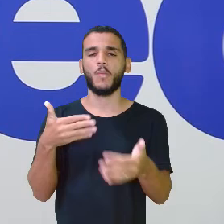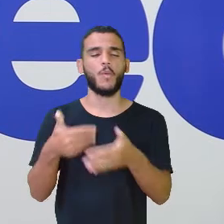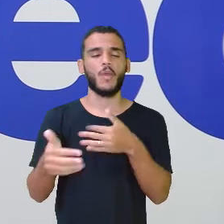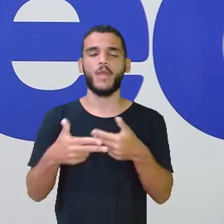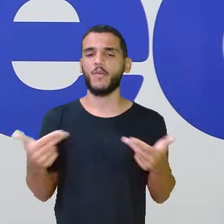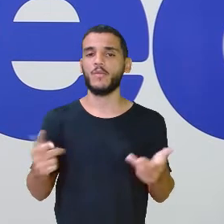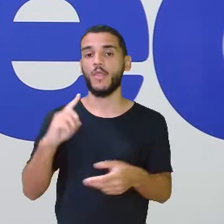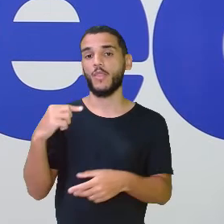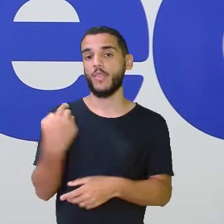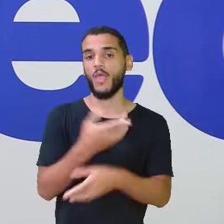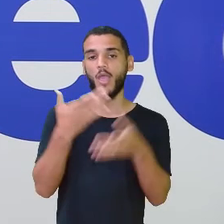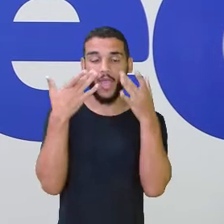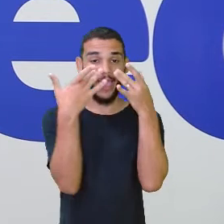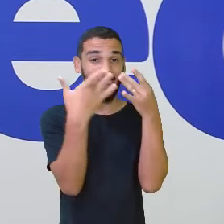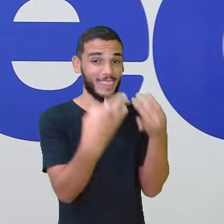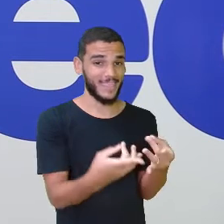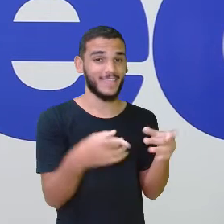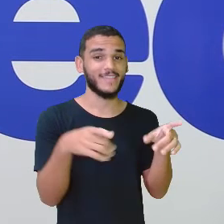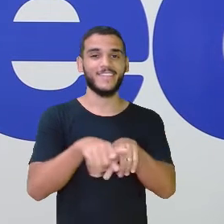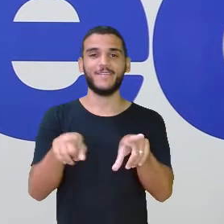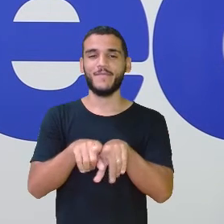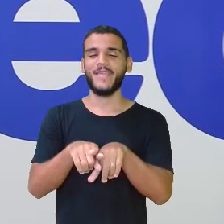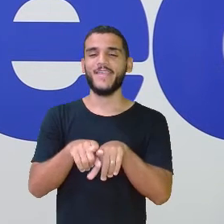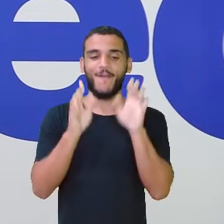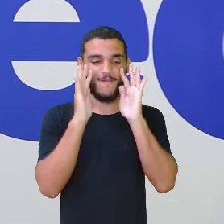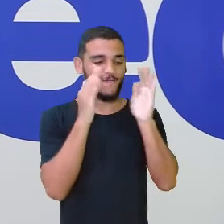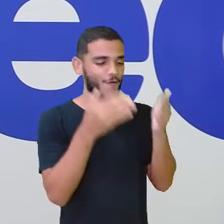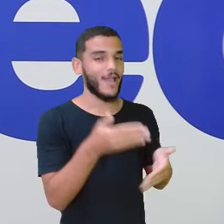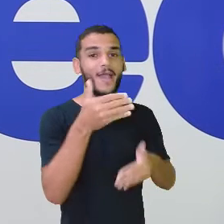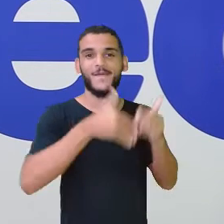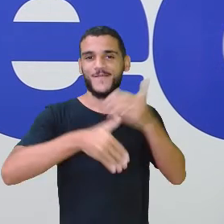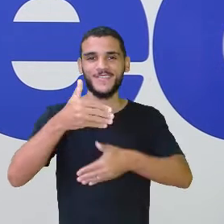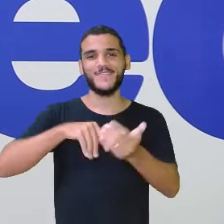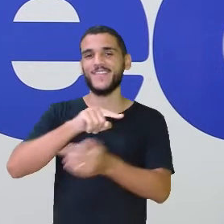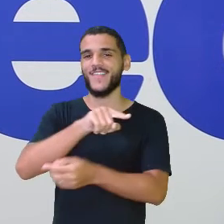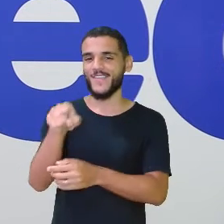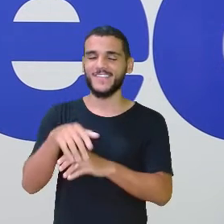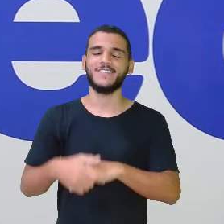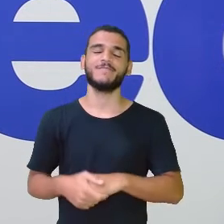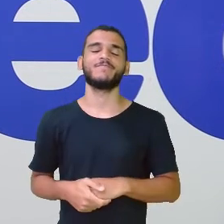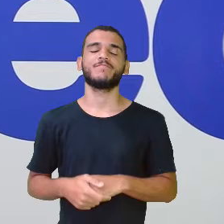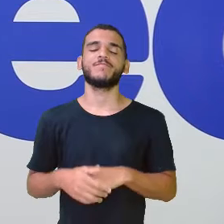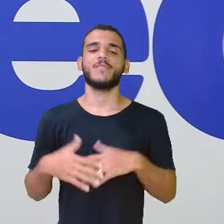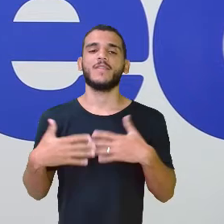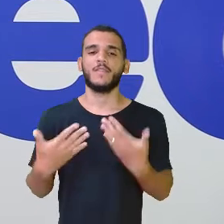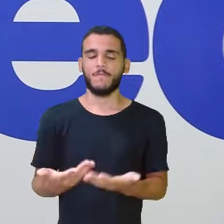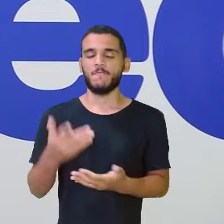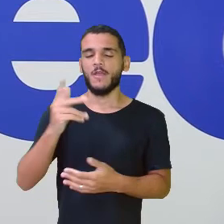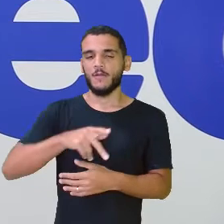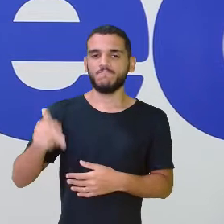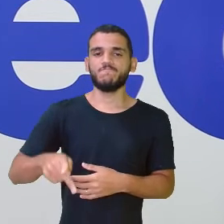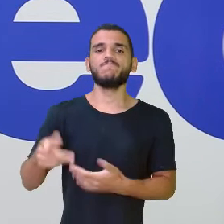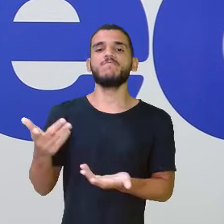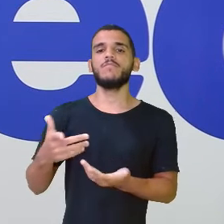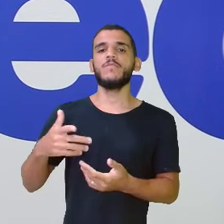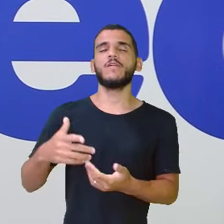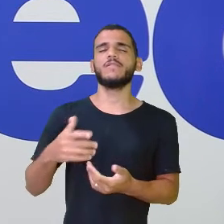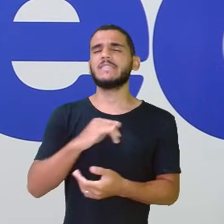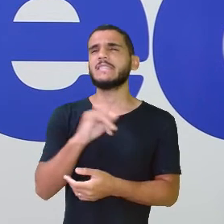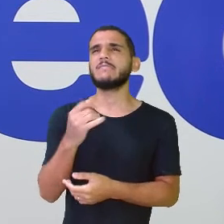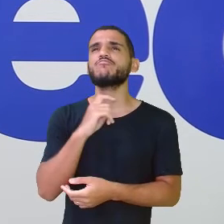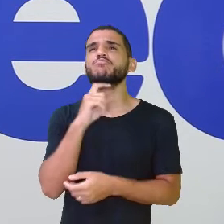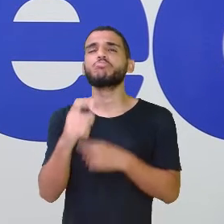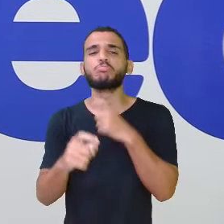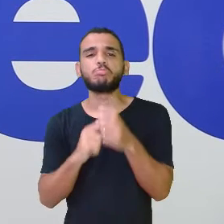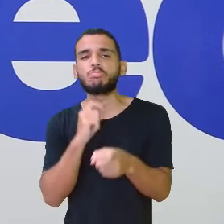está bem atento, fica bem ligado para a participação de vocês. Mas, professor Luciano, se eles não